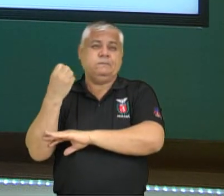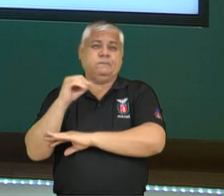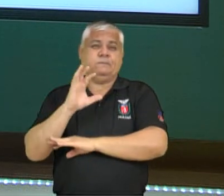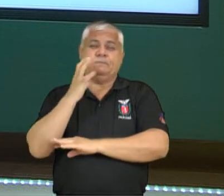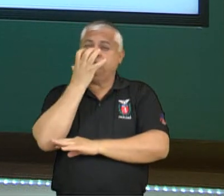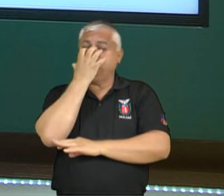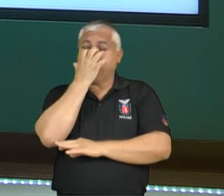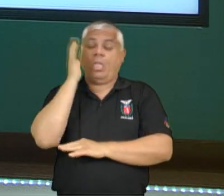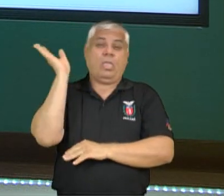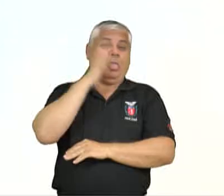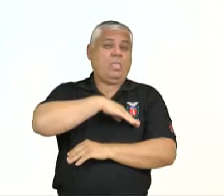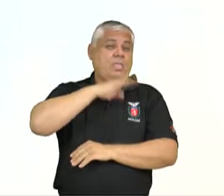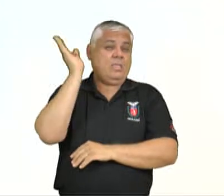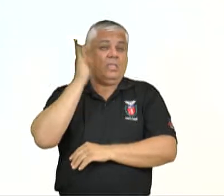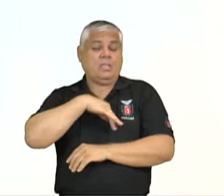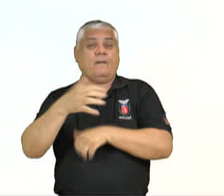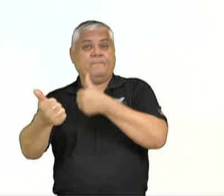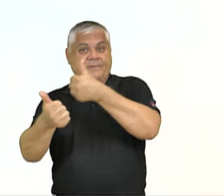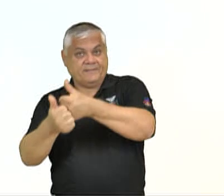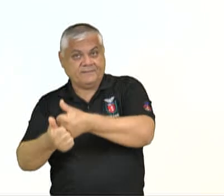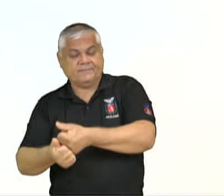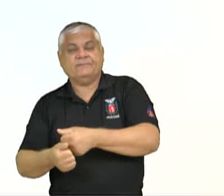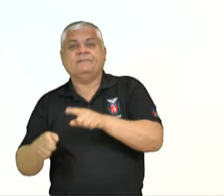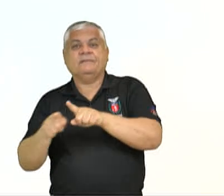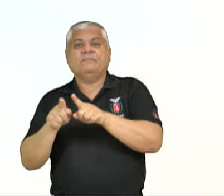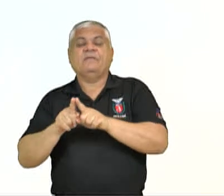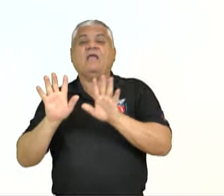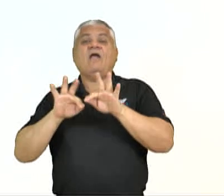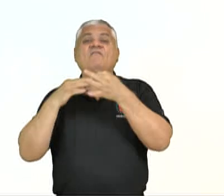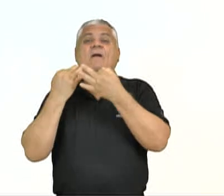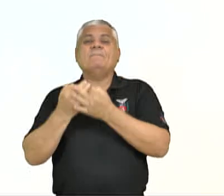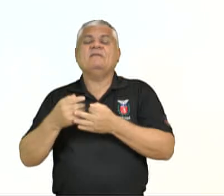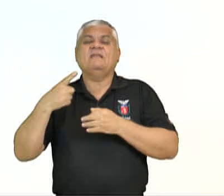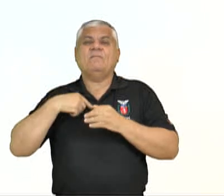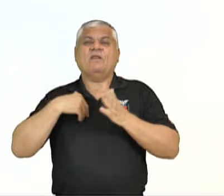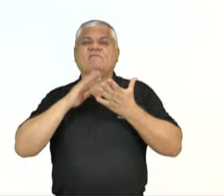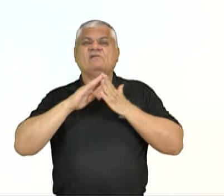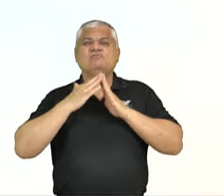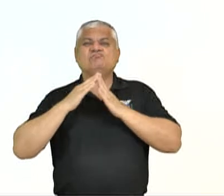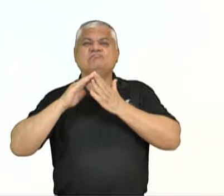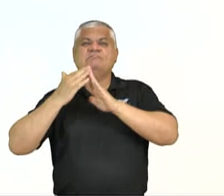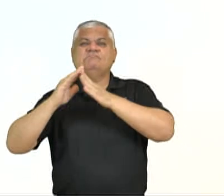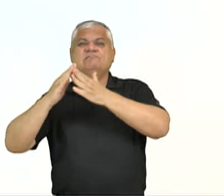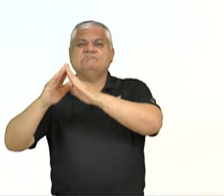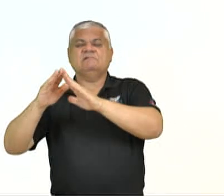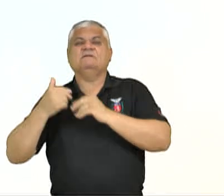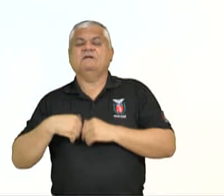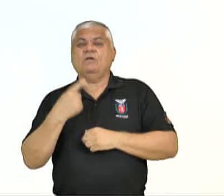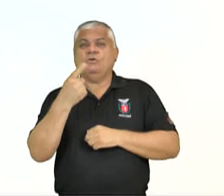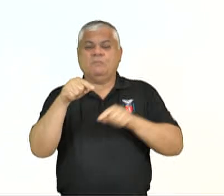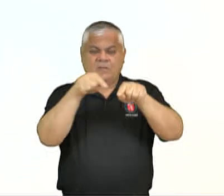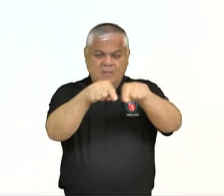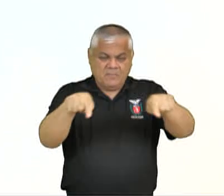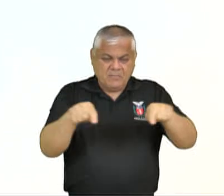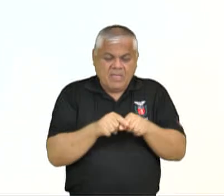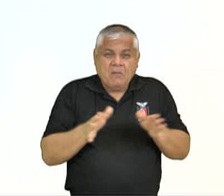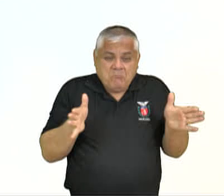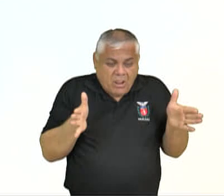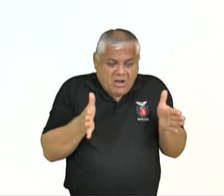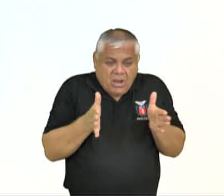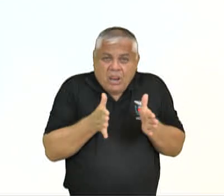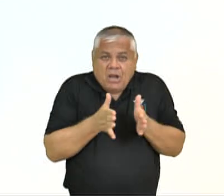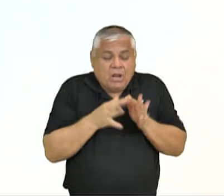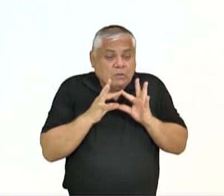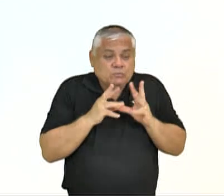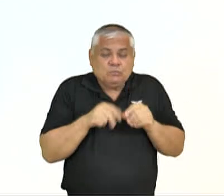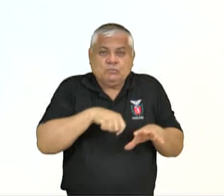né? As famílias operárias amontoavam-se em cortiços com um ou dois cômodos que eram usados para tudo,